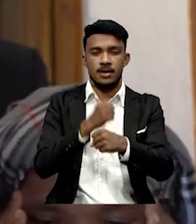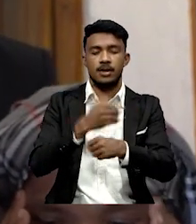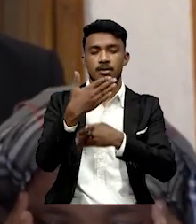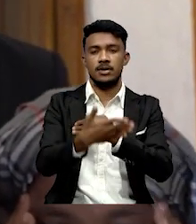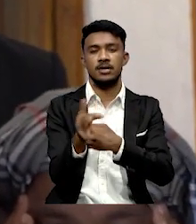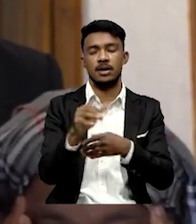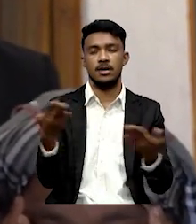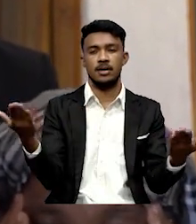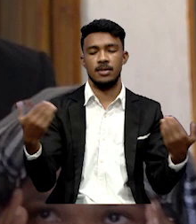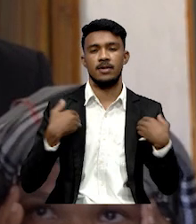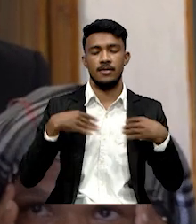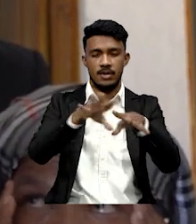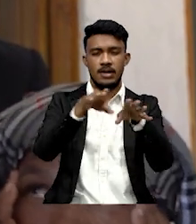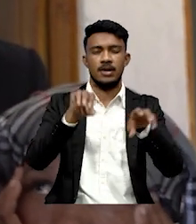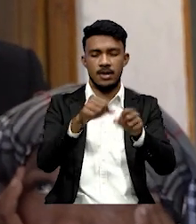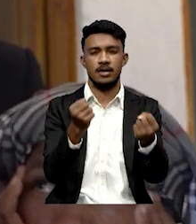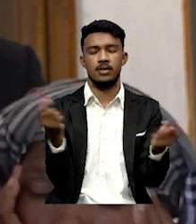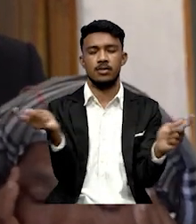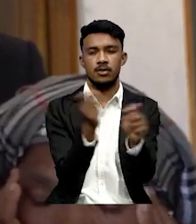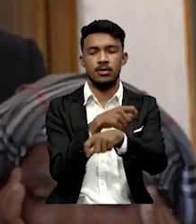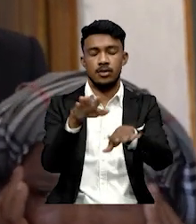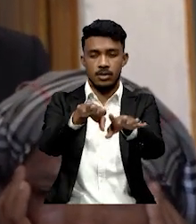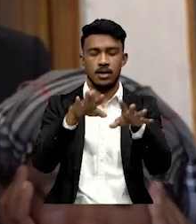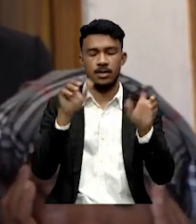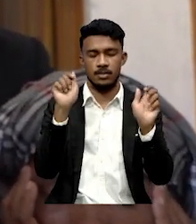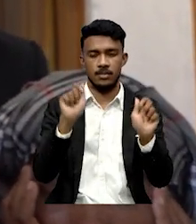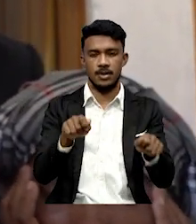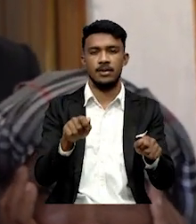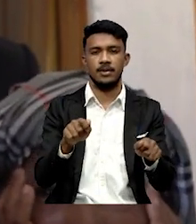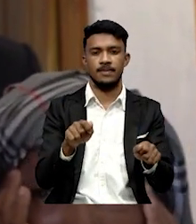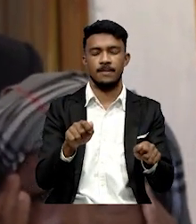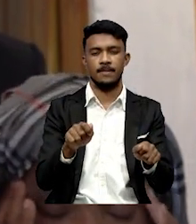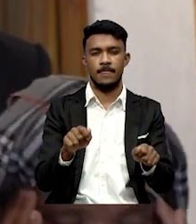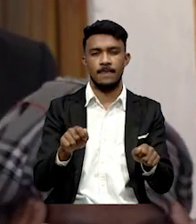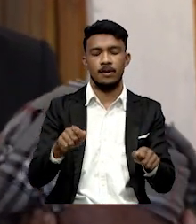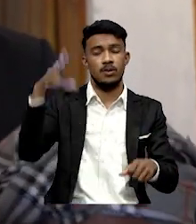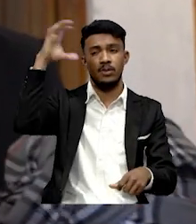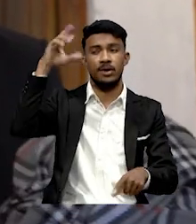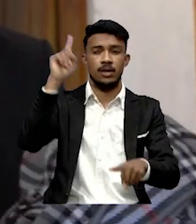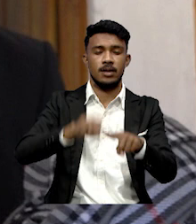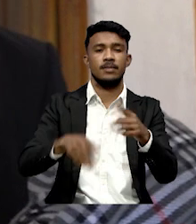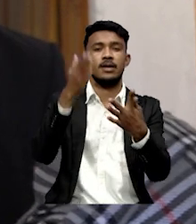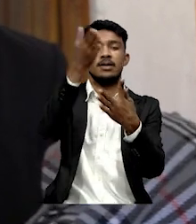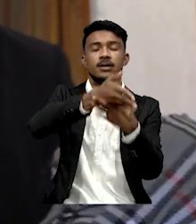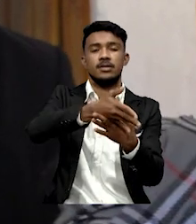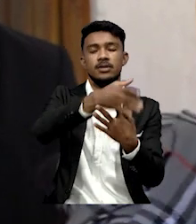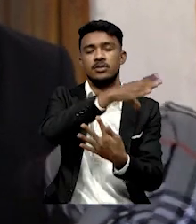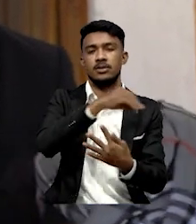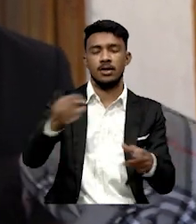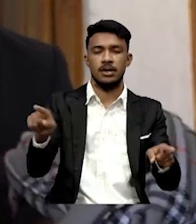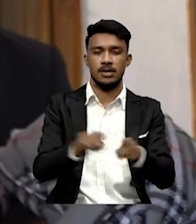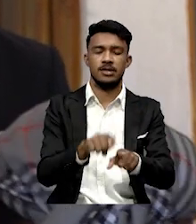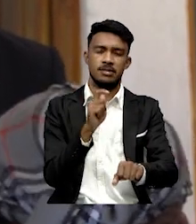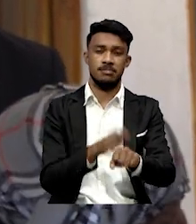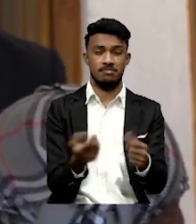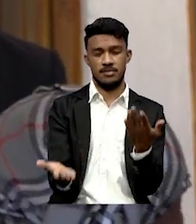ka sa kalen firuzin sira ne ta troha to kalen sira ne para que eme tant udan bien la bele tama tant pelo menos se con esa ton